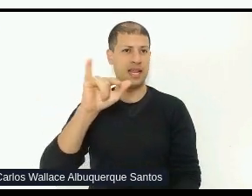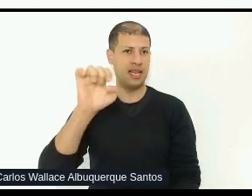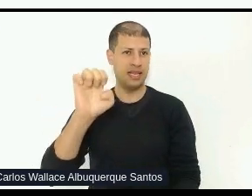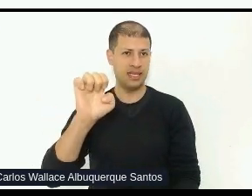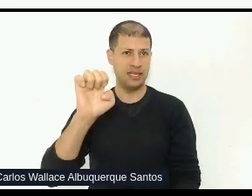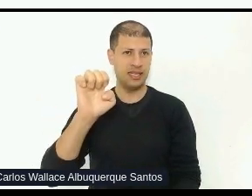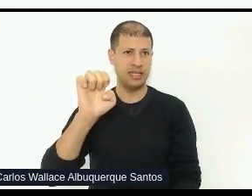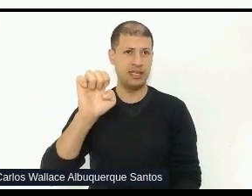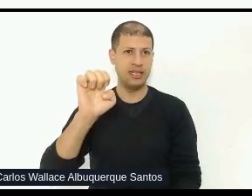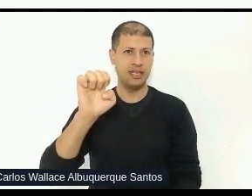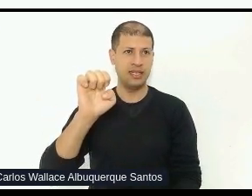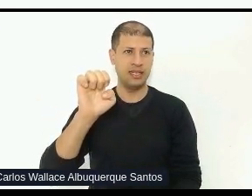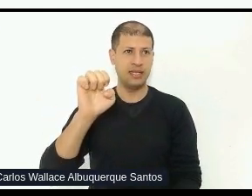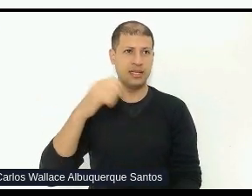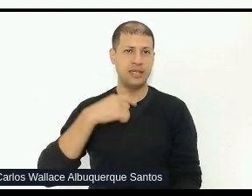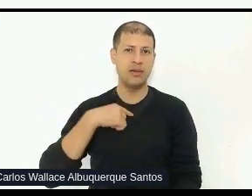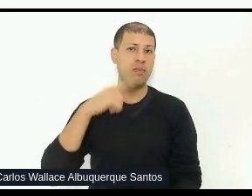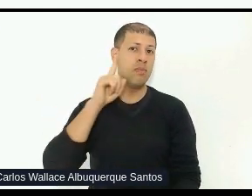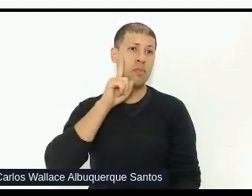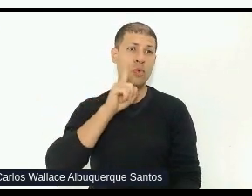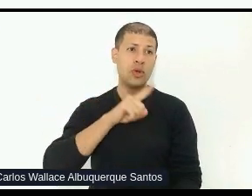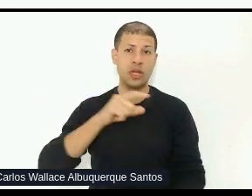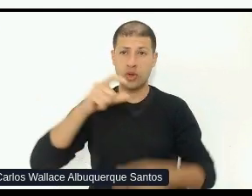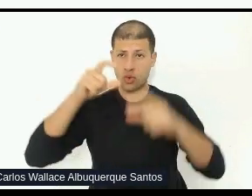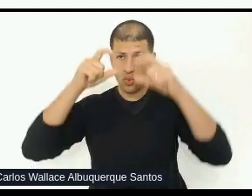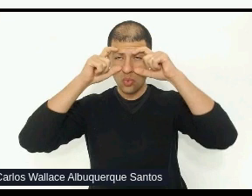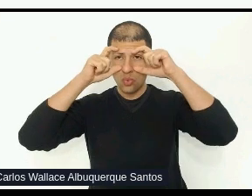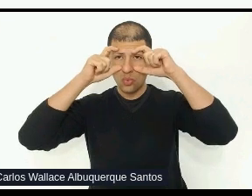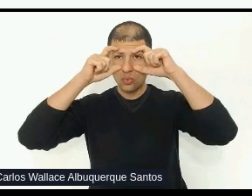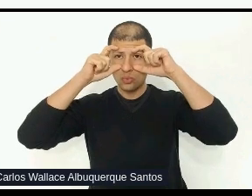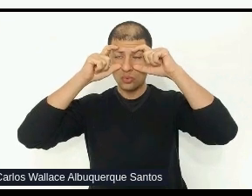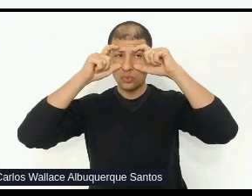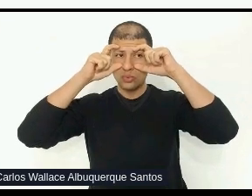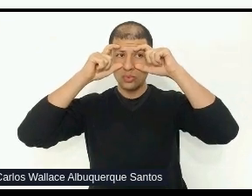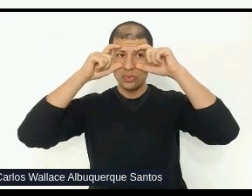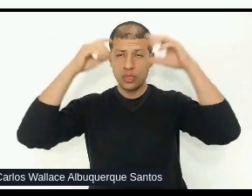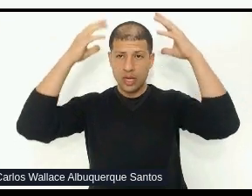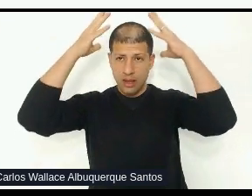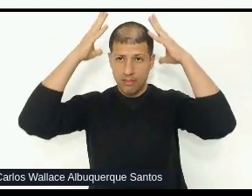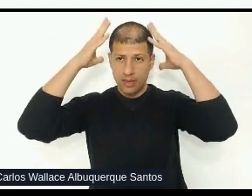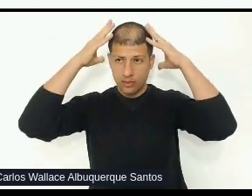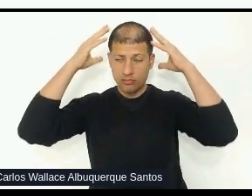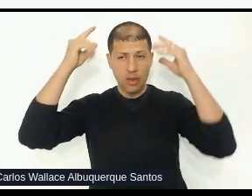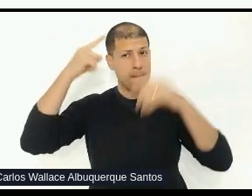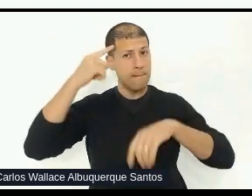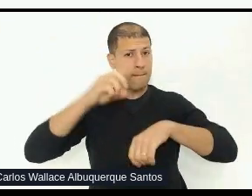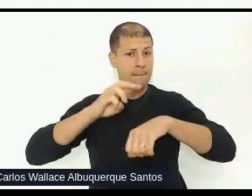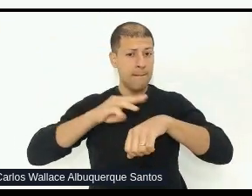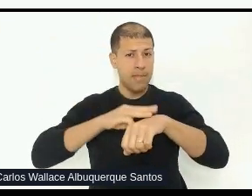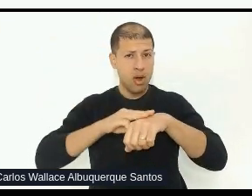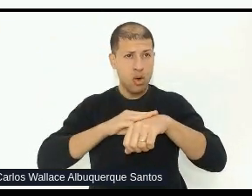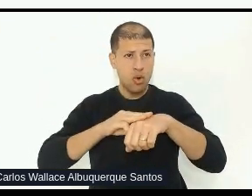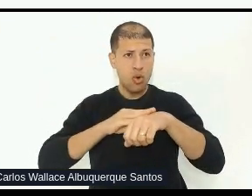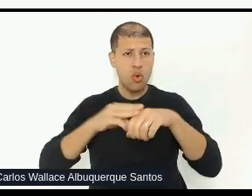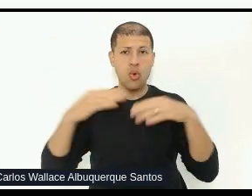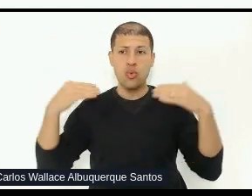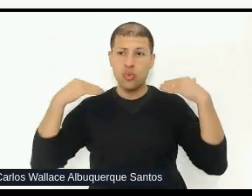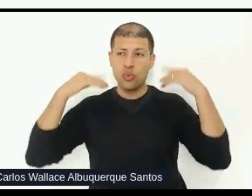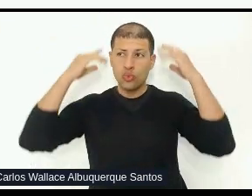e sou parda, uso óculos e tenho cabelo castanho, curto e